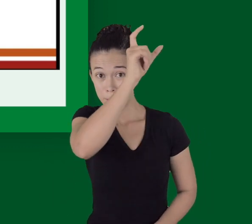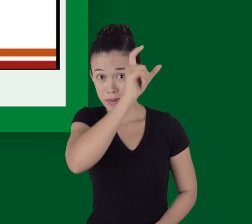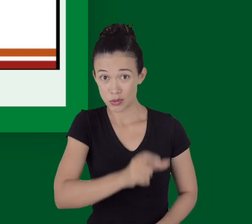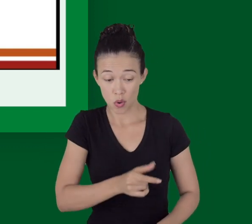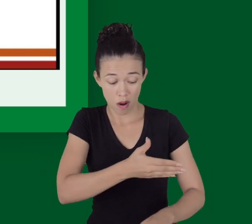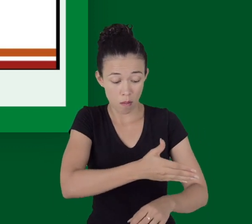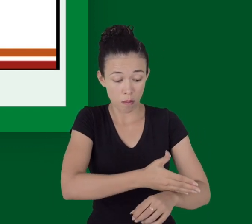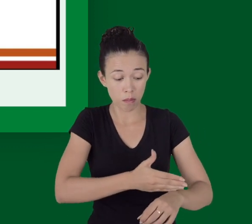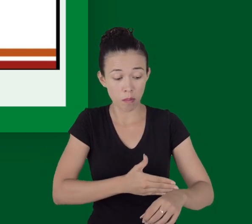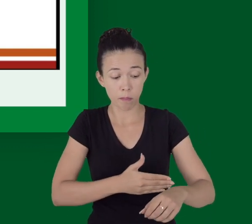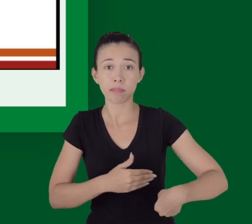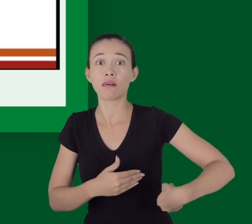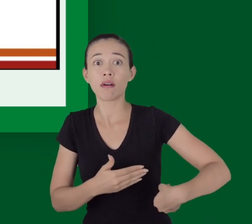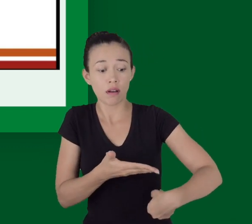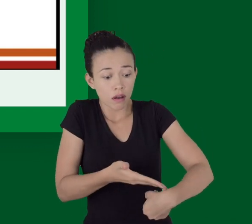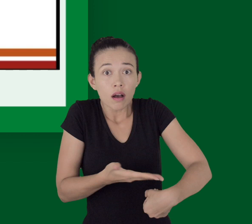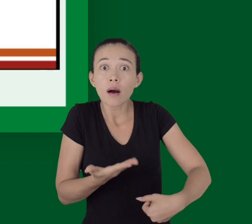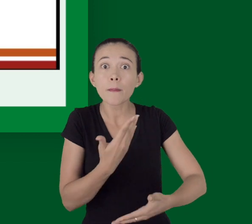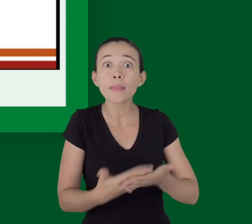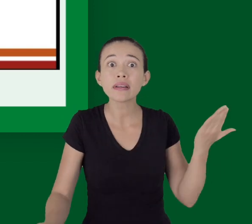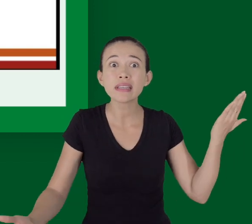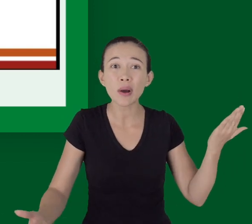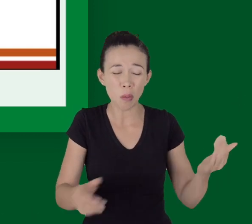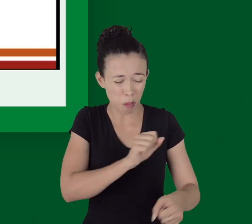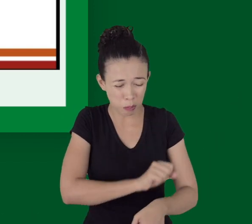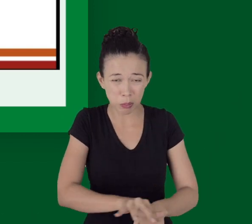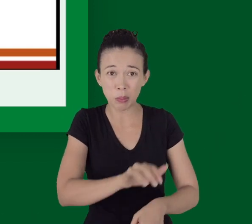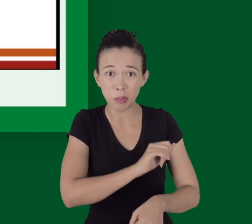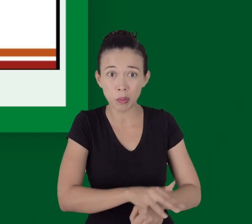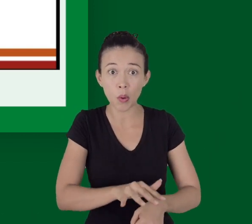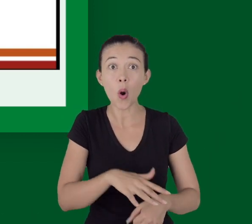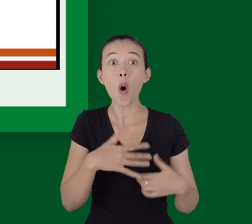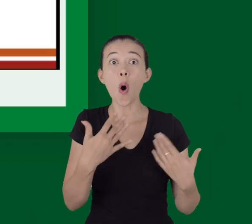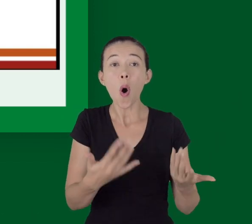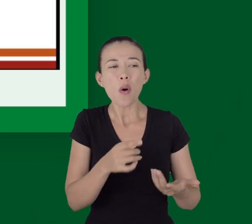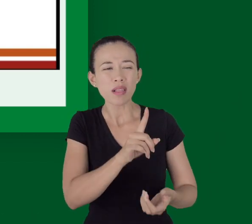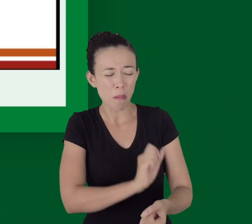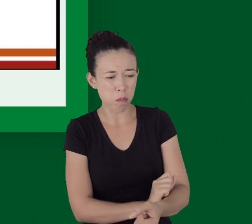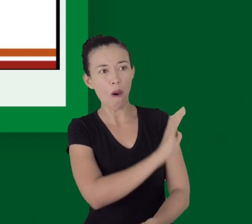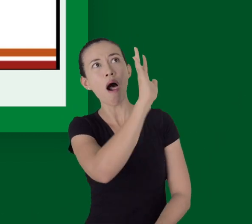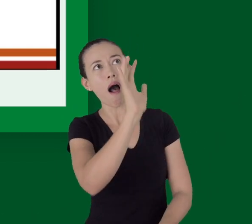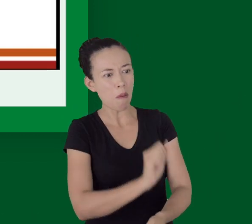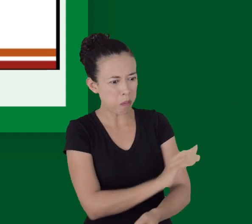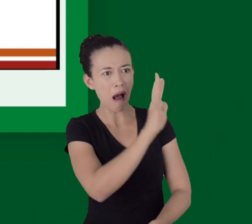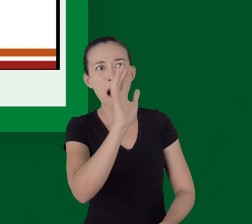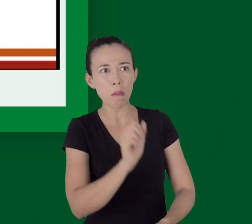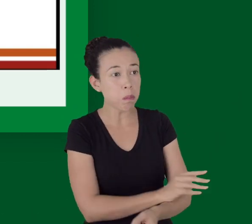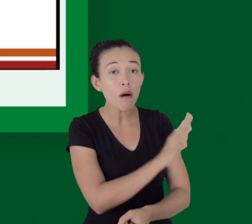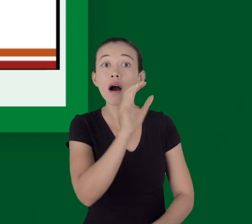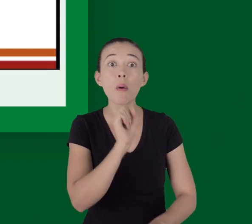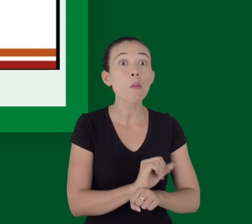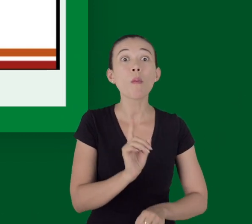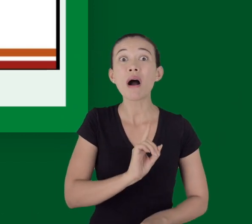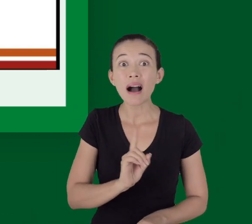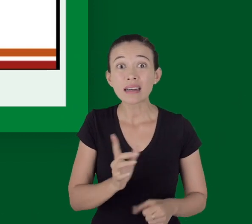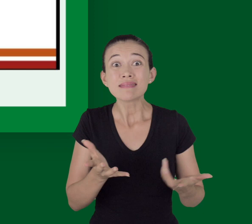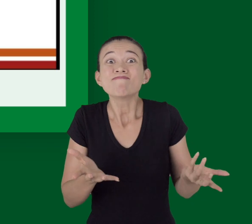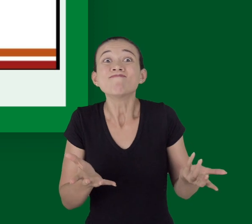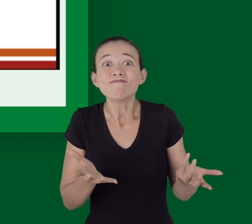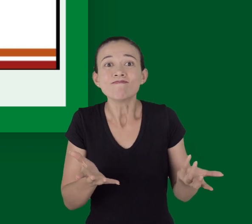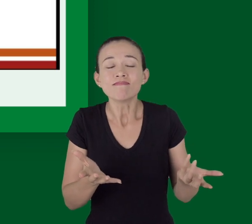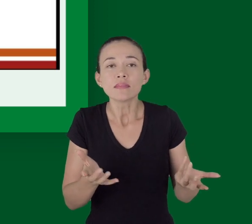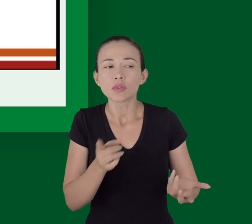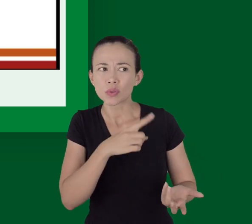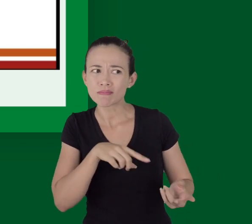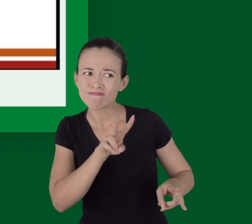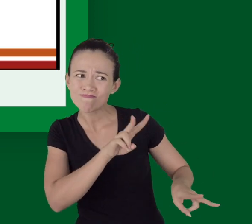se eu tenho uma amputação, um sangue jorrando, ou então aquele sangue que vai molhando a camisa muito rapidamente,